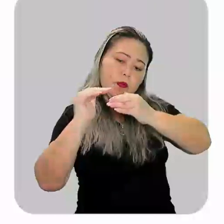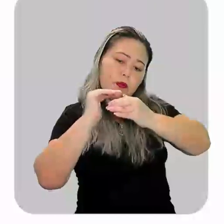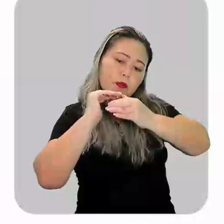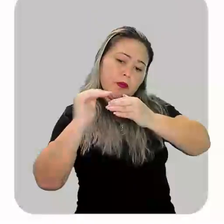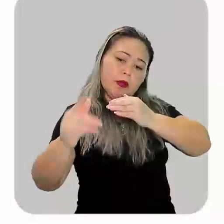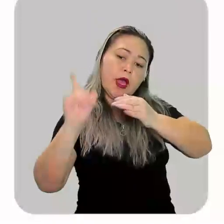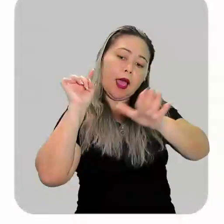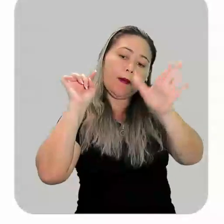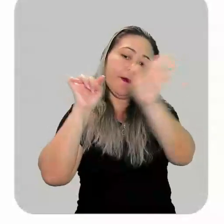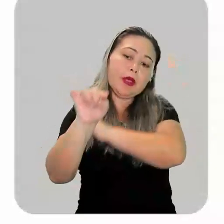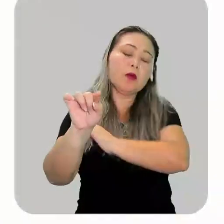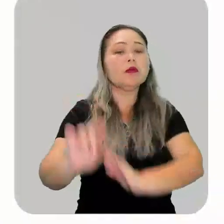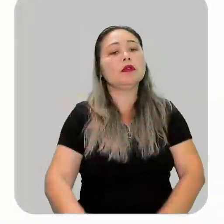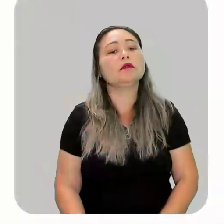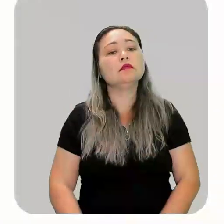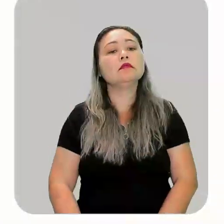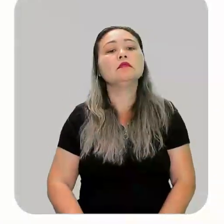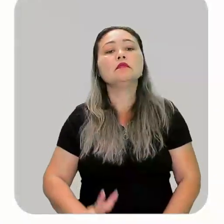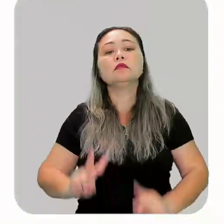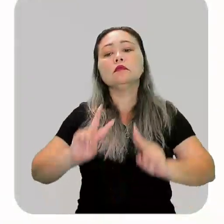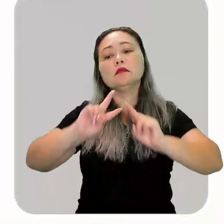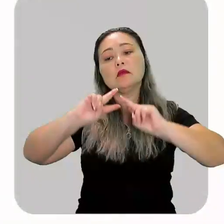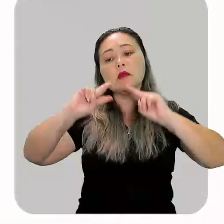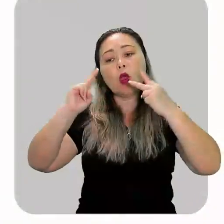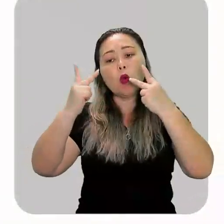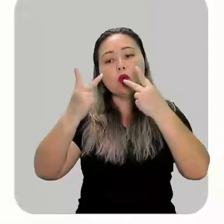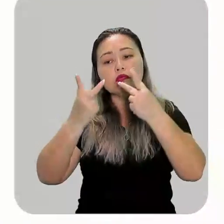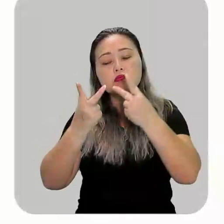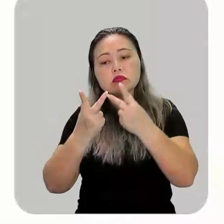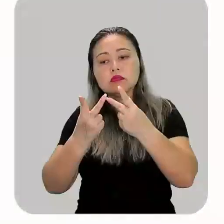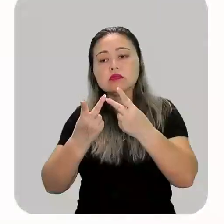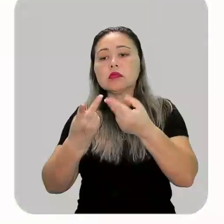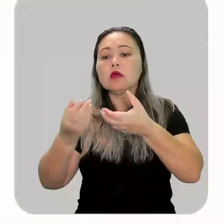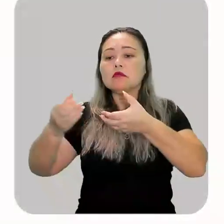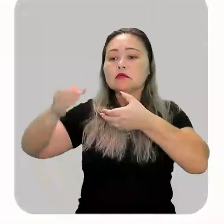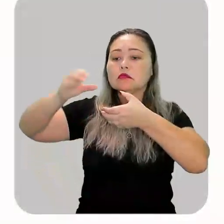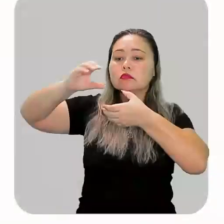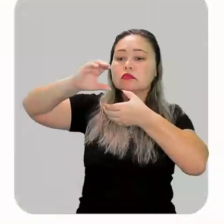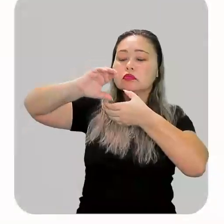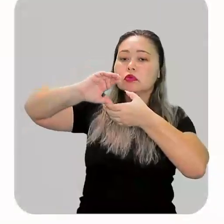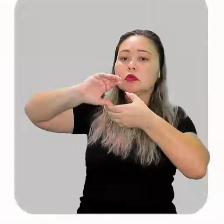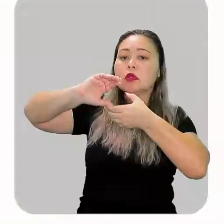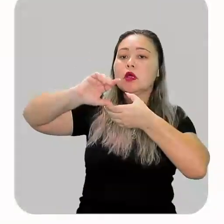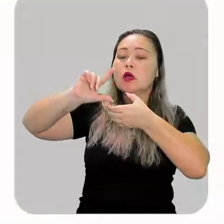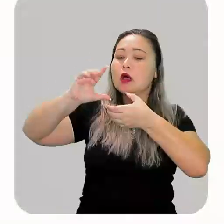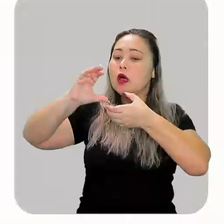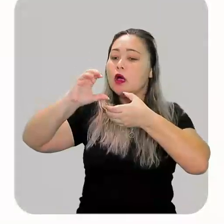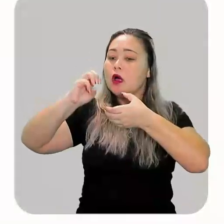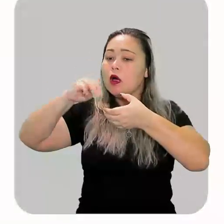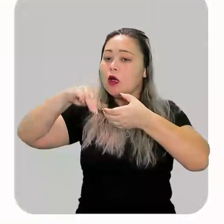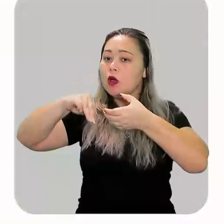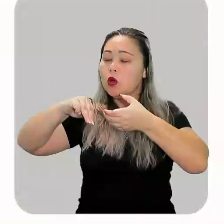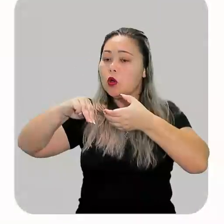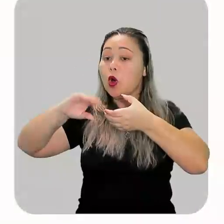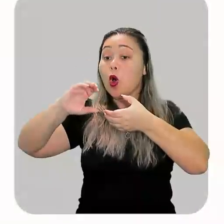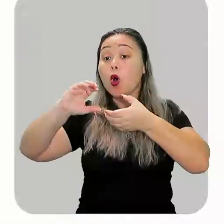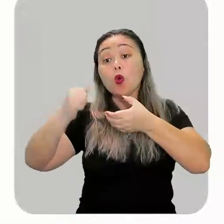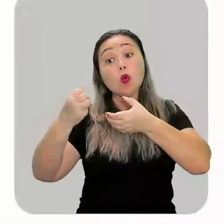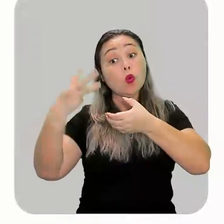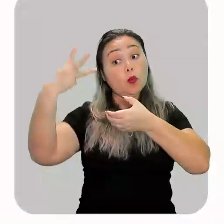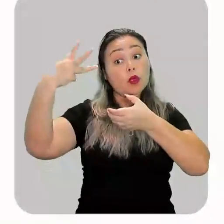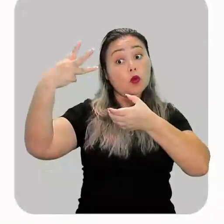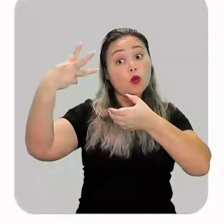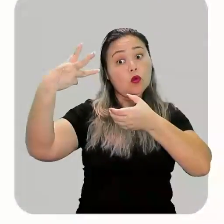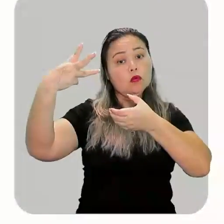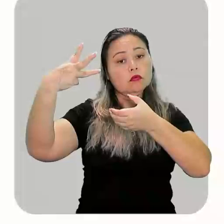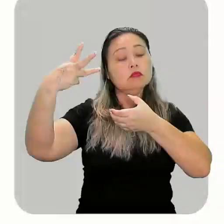Vamos ver a pergunta. O volume máximo de refrigerante em centímetros cúbicos